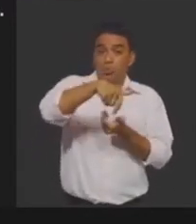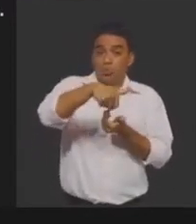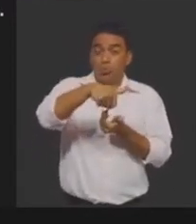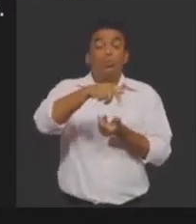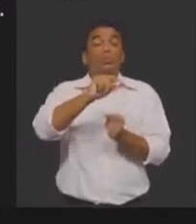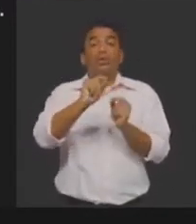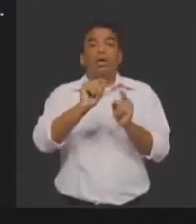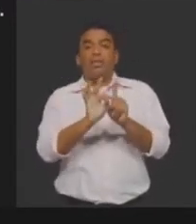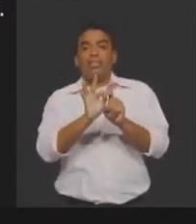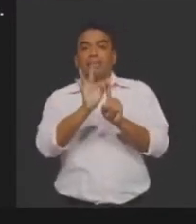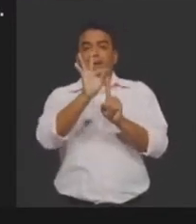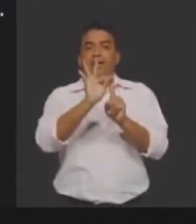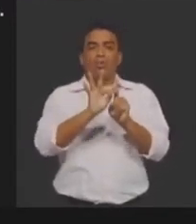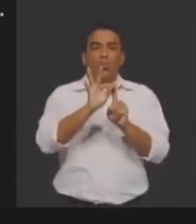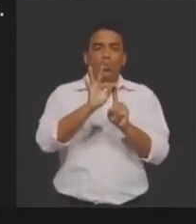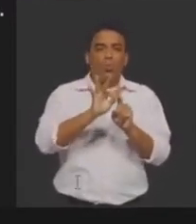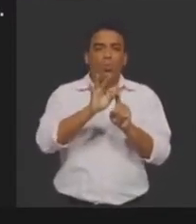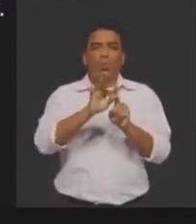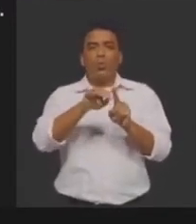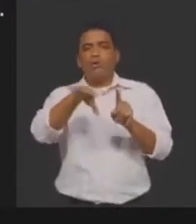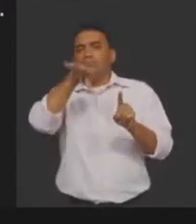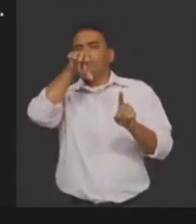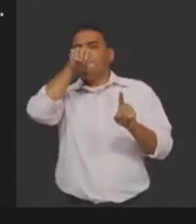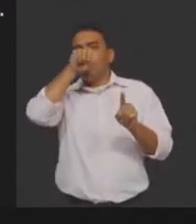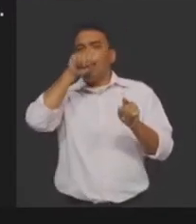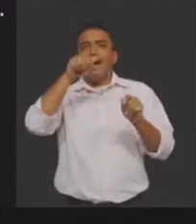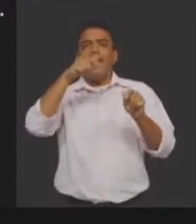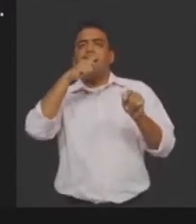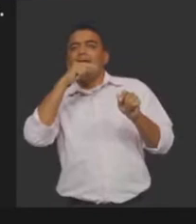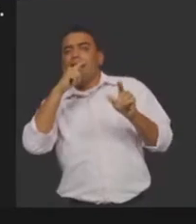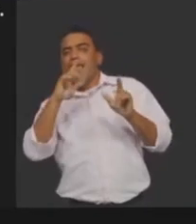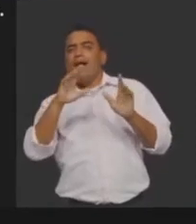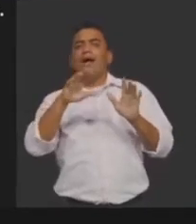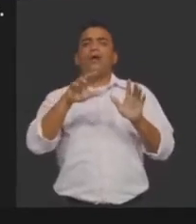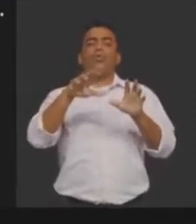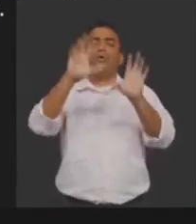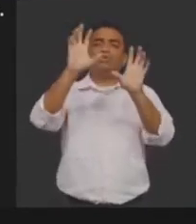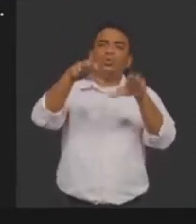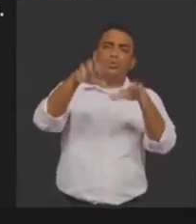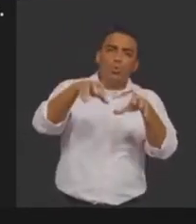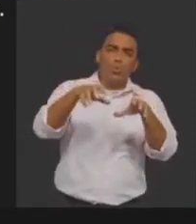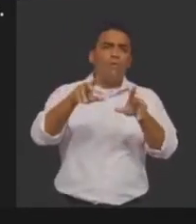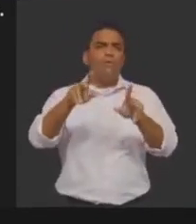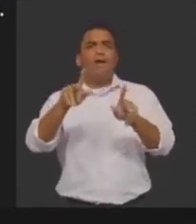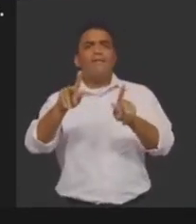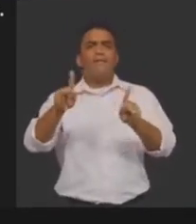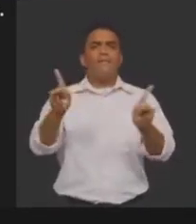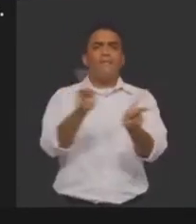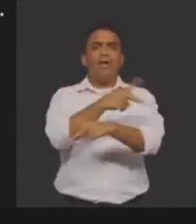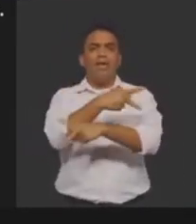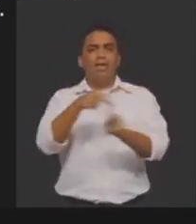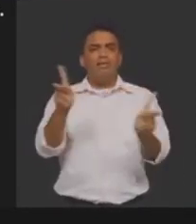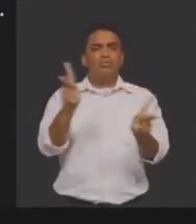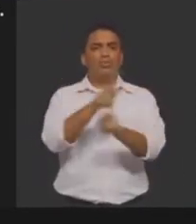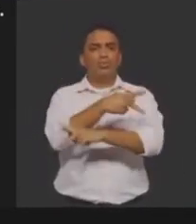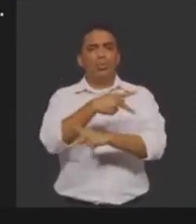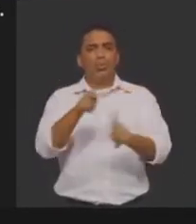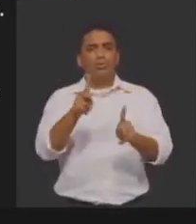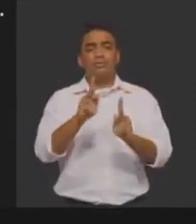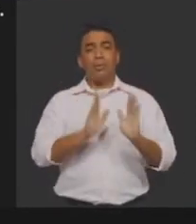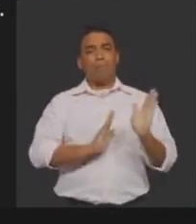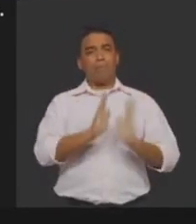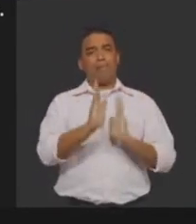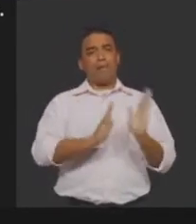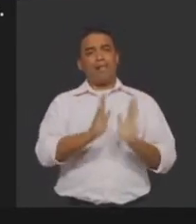temperatura, umidade, chuvas e ventos de uma dada região, medidas em um longo período de